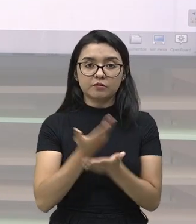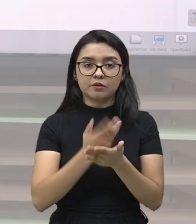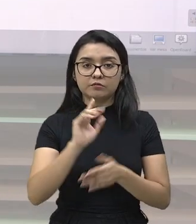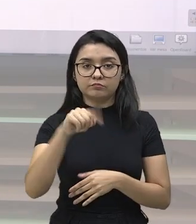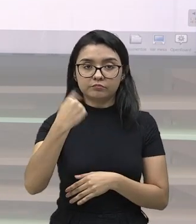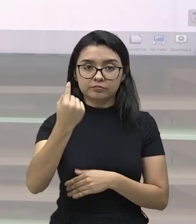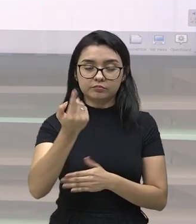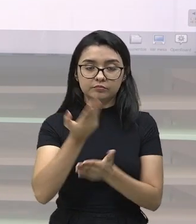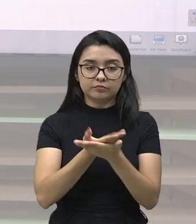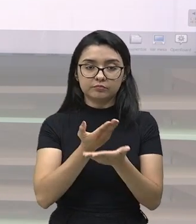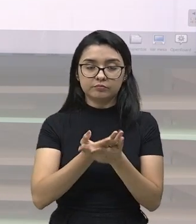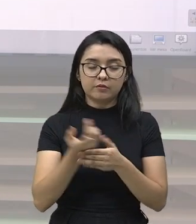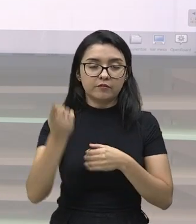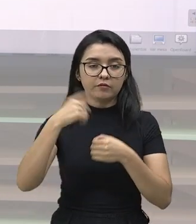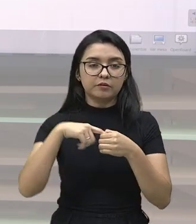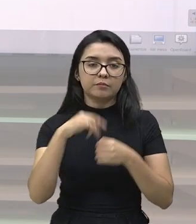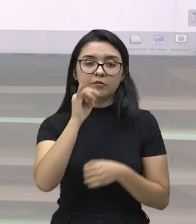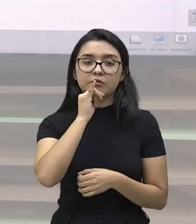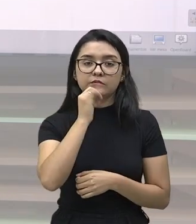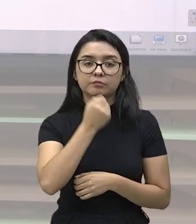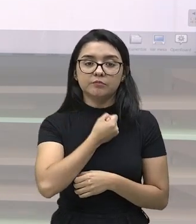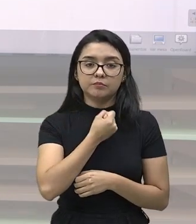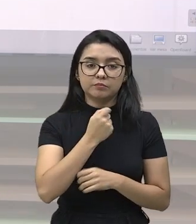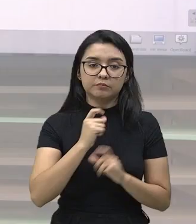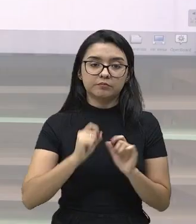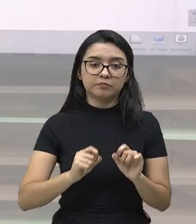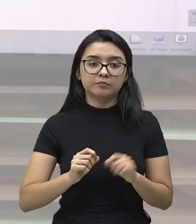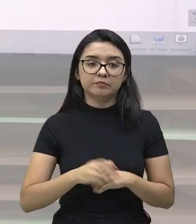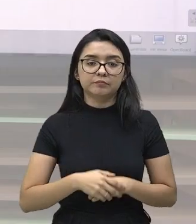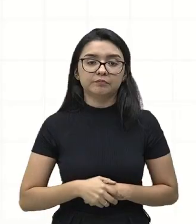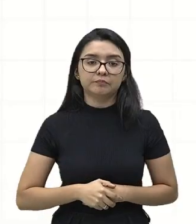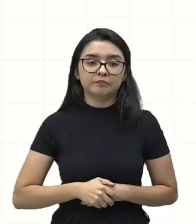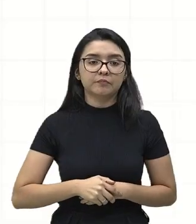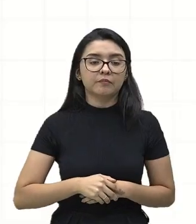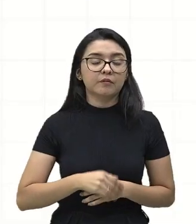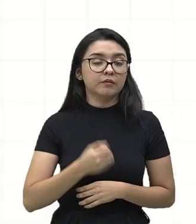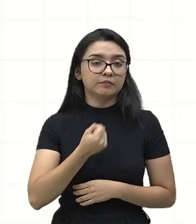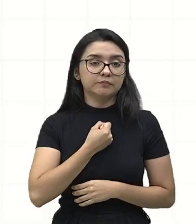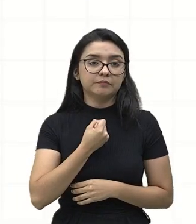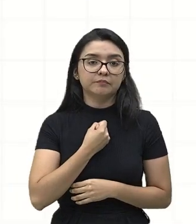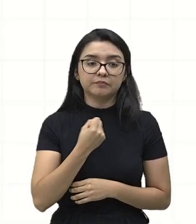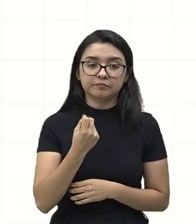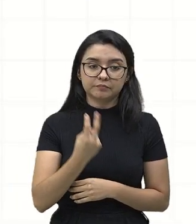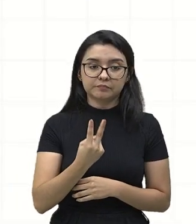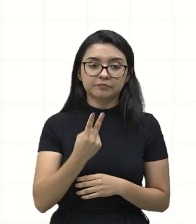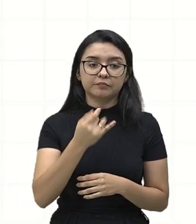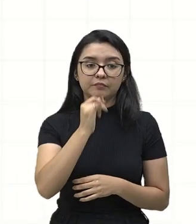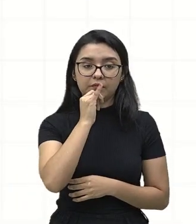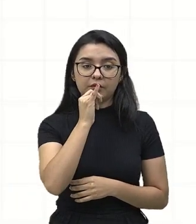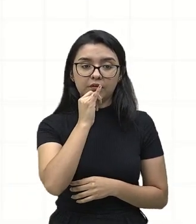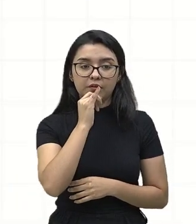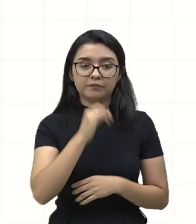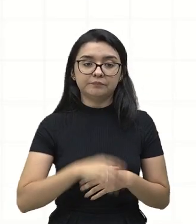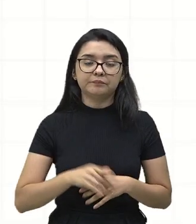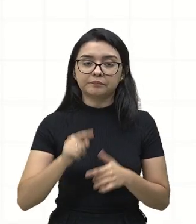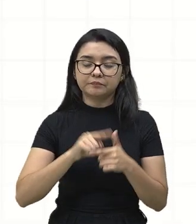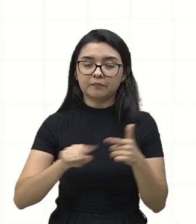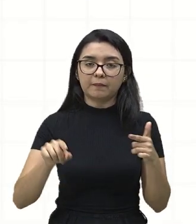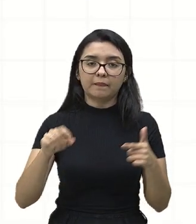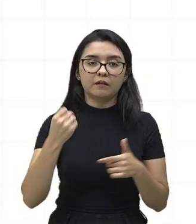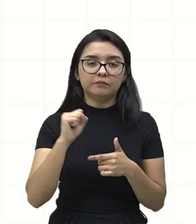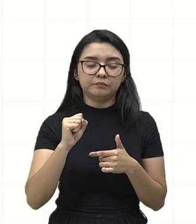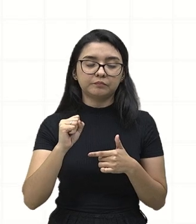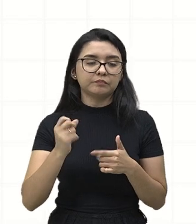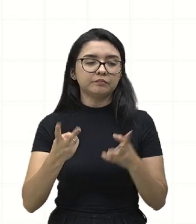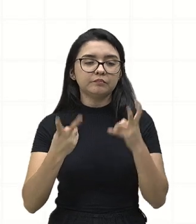aqui para o nosso exemplo do nosso segundo exemplo dos critérios de divisibilidade por 8. Então vejam